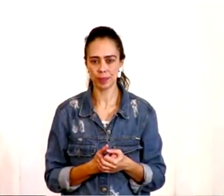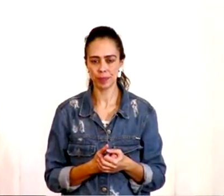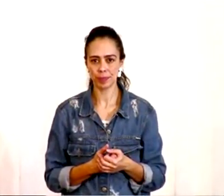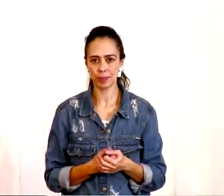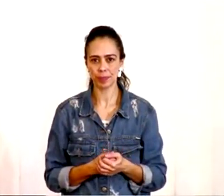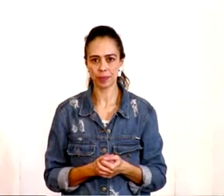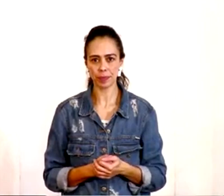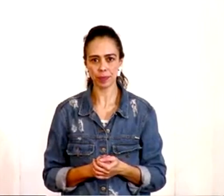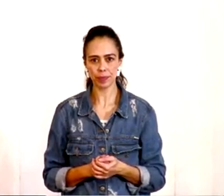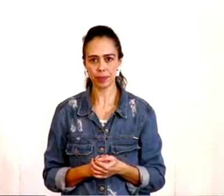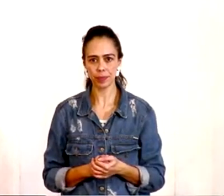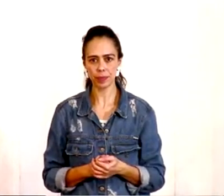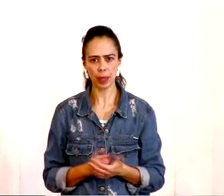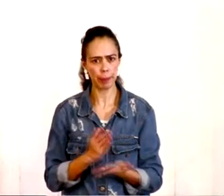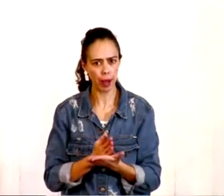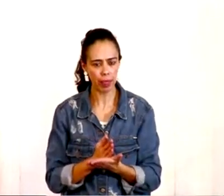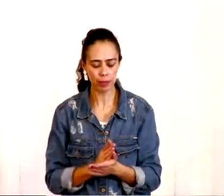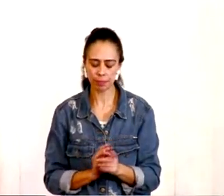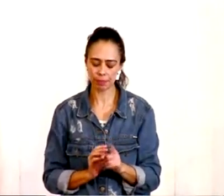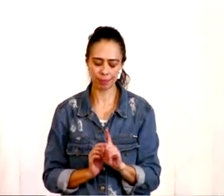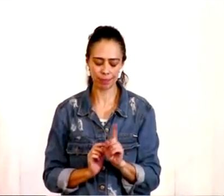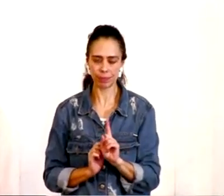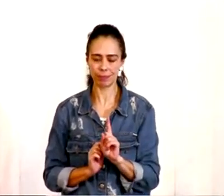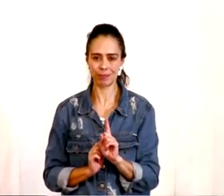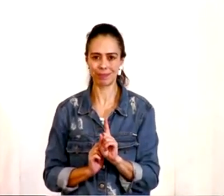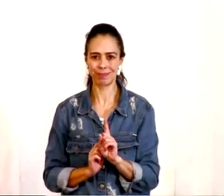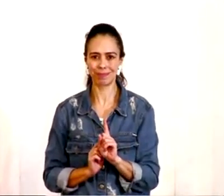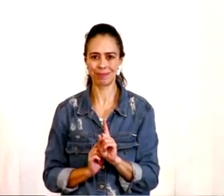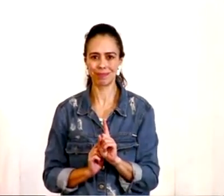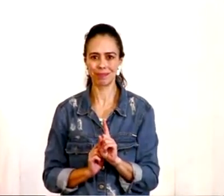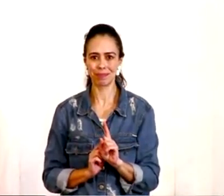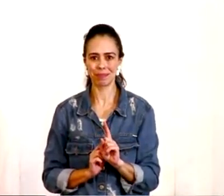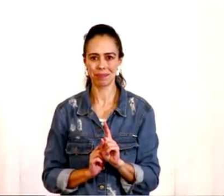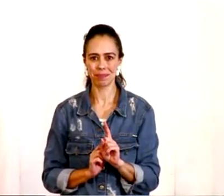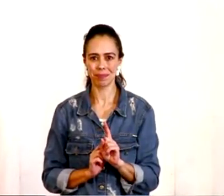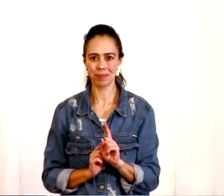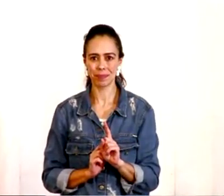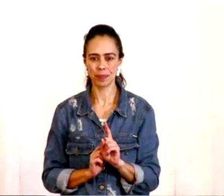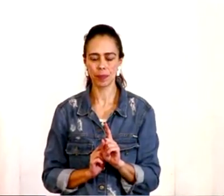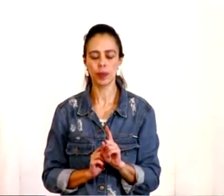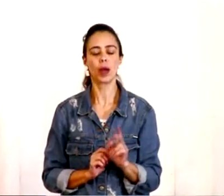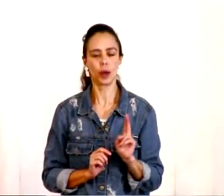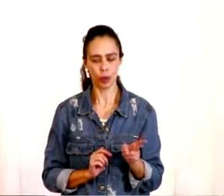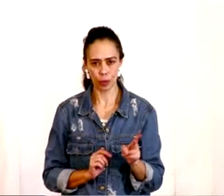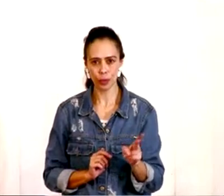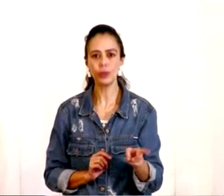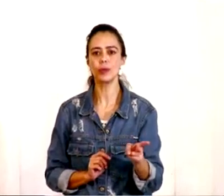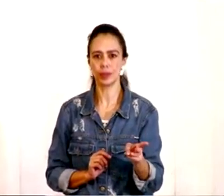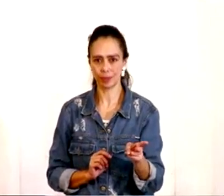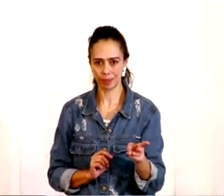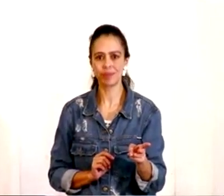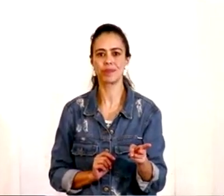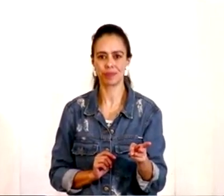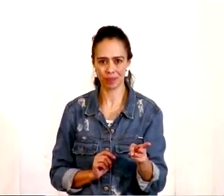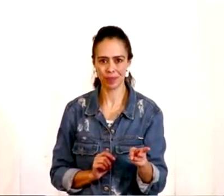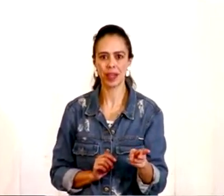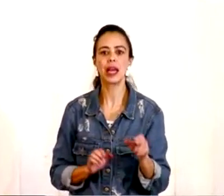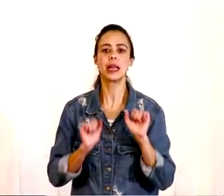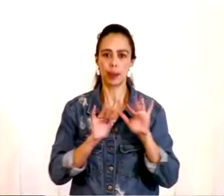Mas ele não parou por aí. Além de romper com essa bênção do casamento, ele vai